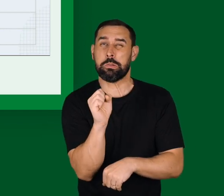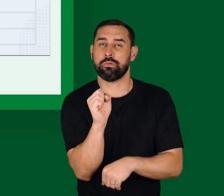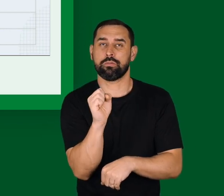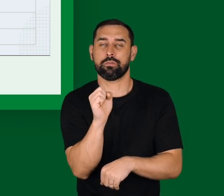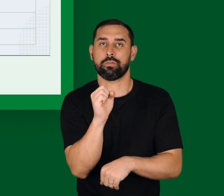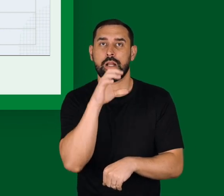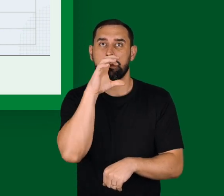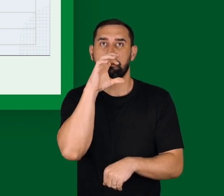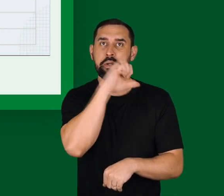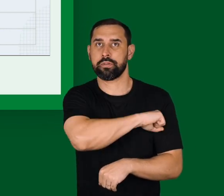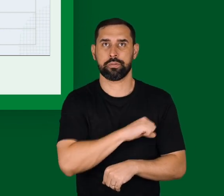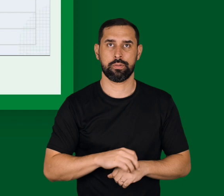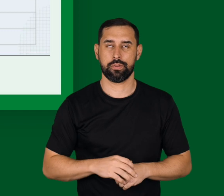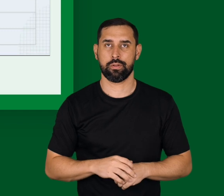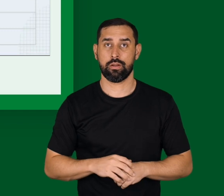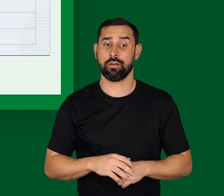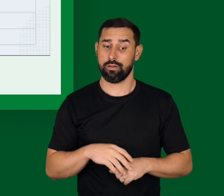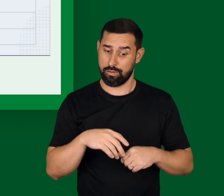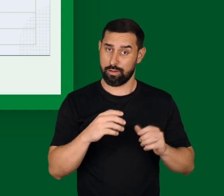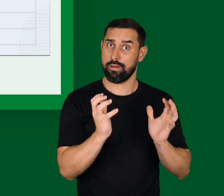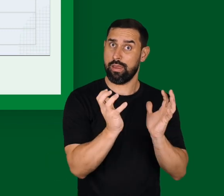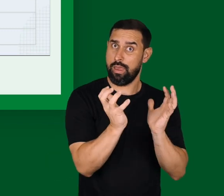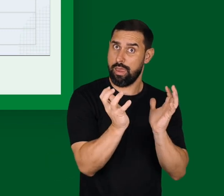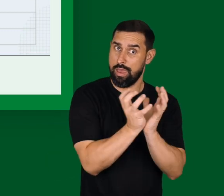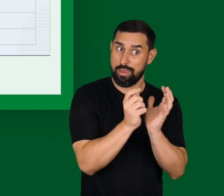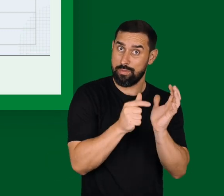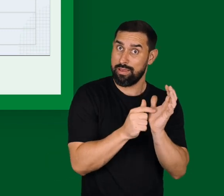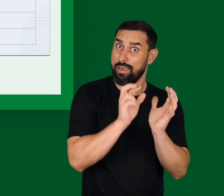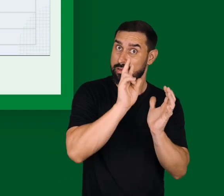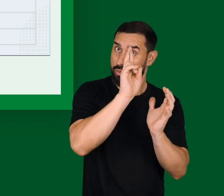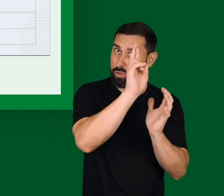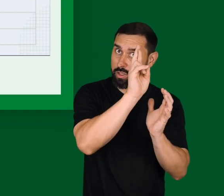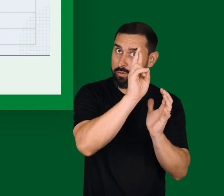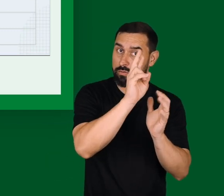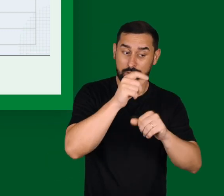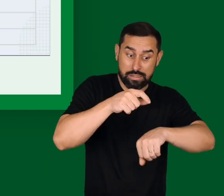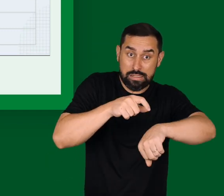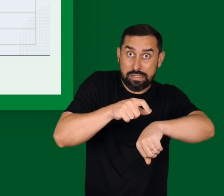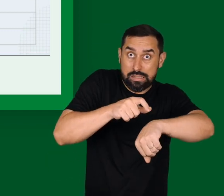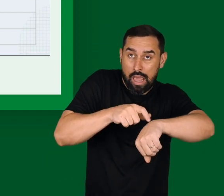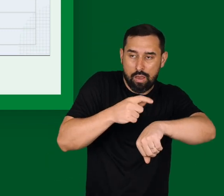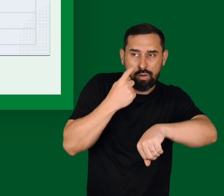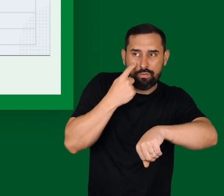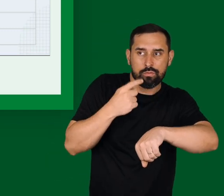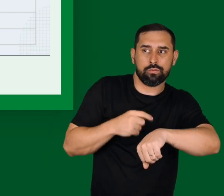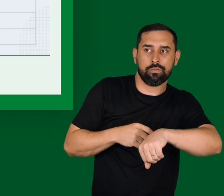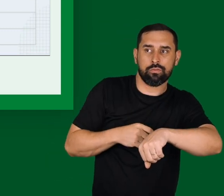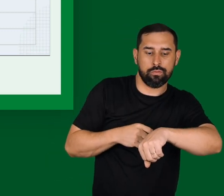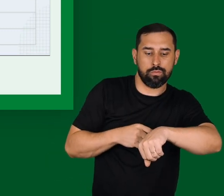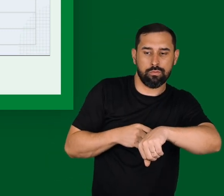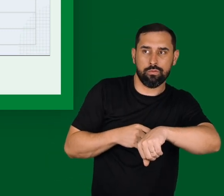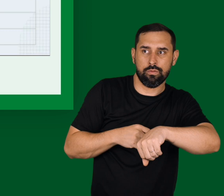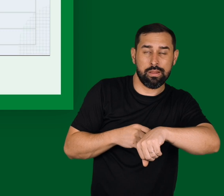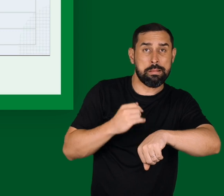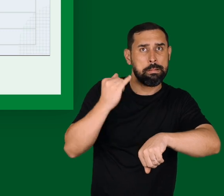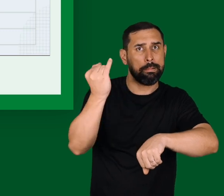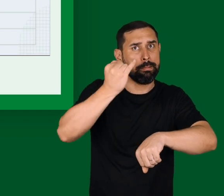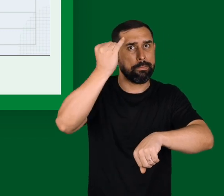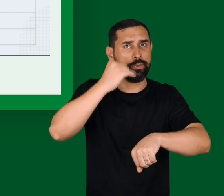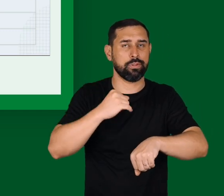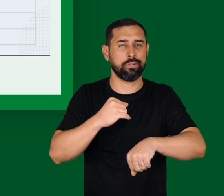45 segundos. Por isso que é importante que tenha ali uma equipe checando o tempo né, para a intubação daquela criança.